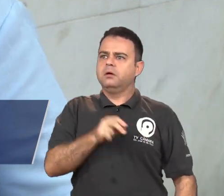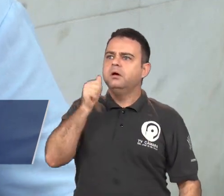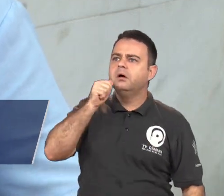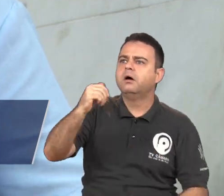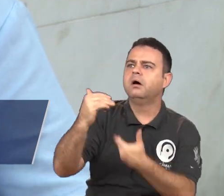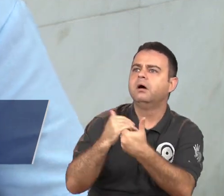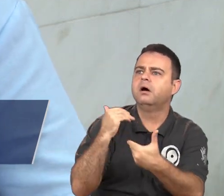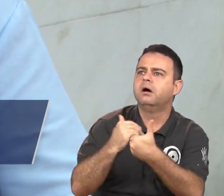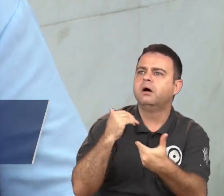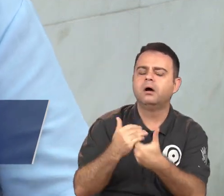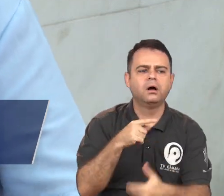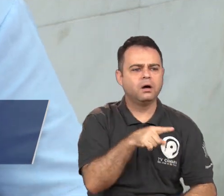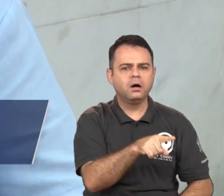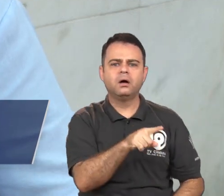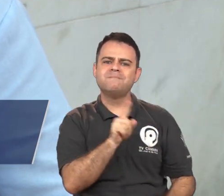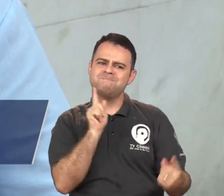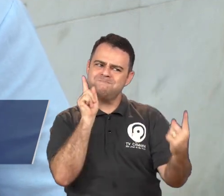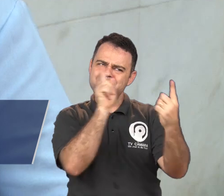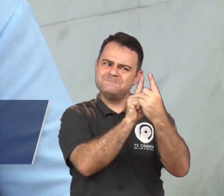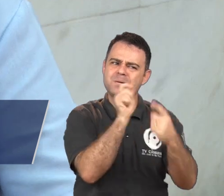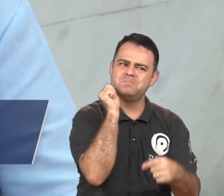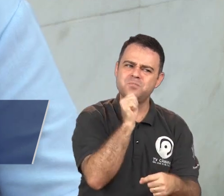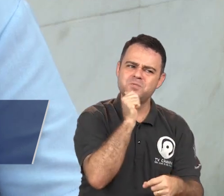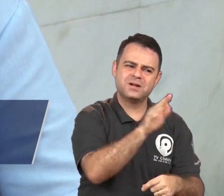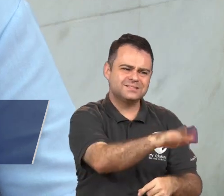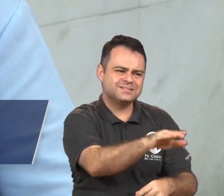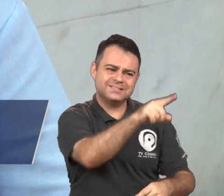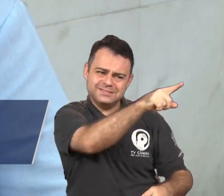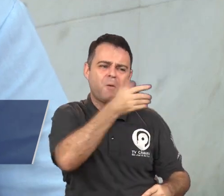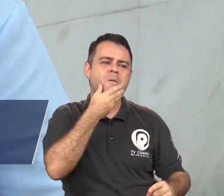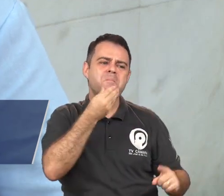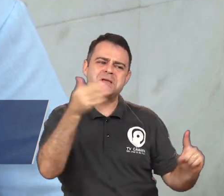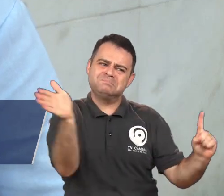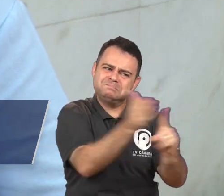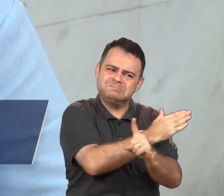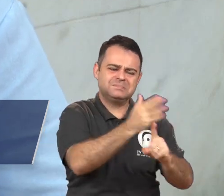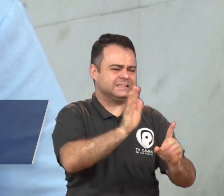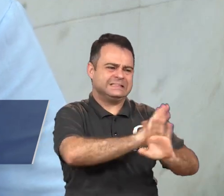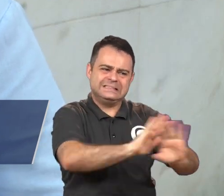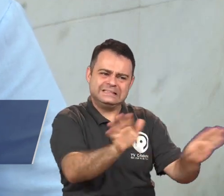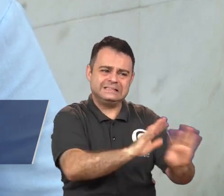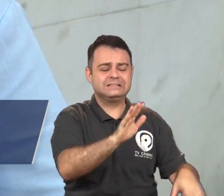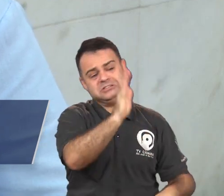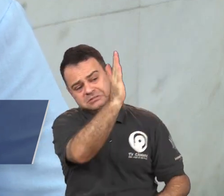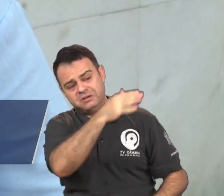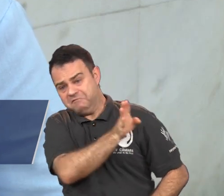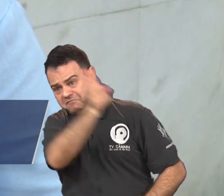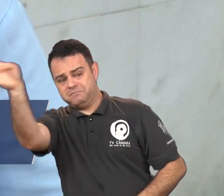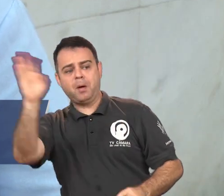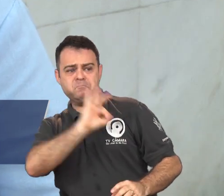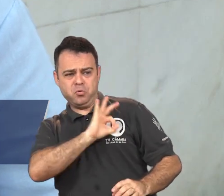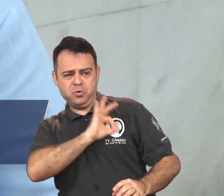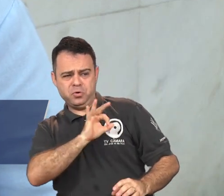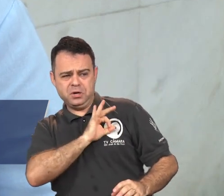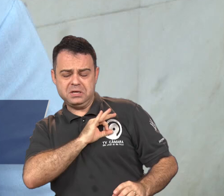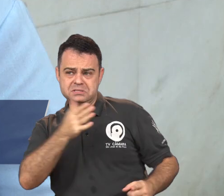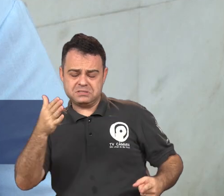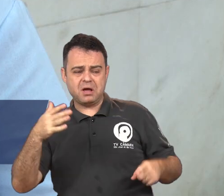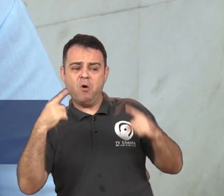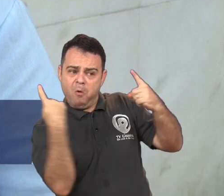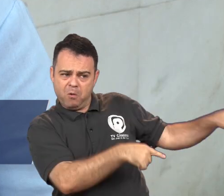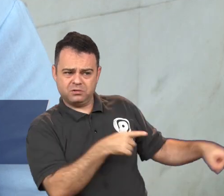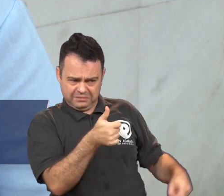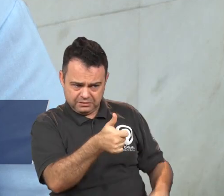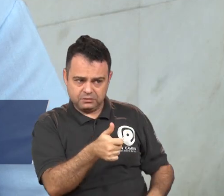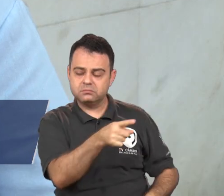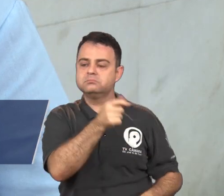conseguiu enxergar, conseguiu conversar com a tia e até levá-la a fazer uma medida protetiva. Então, a gente